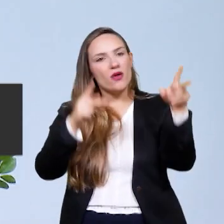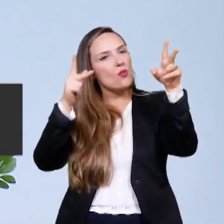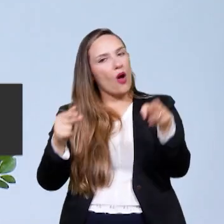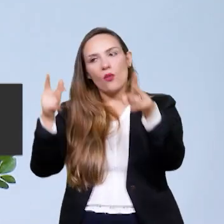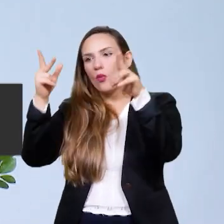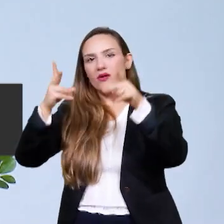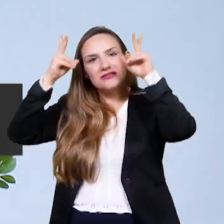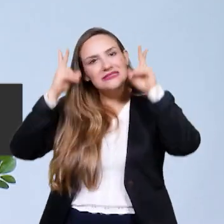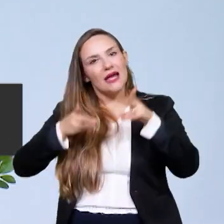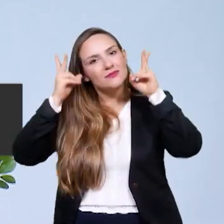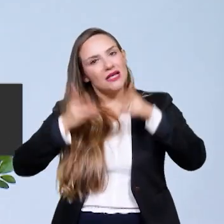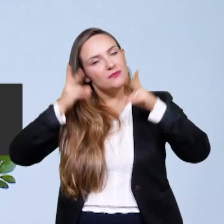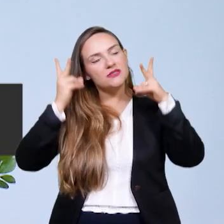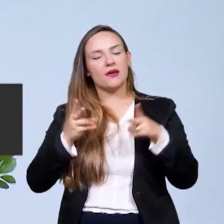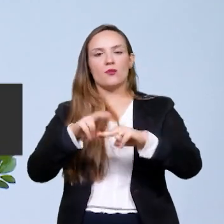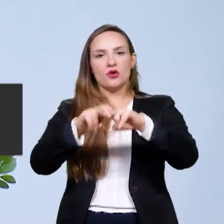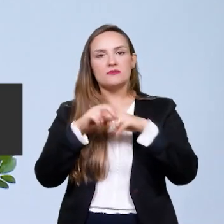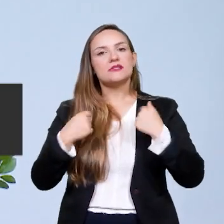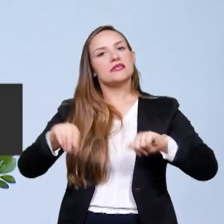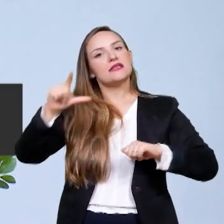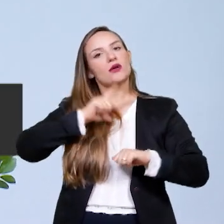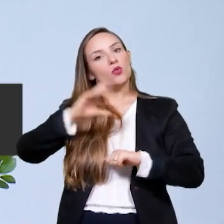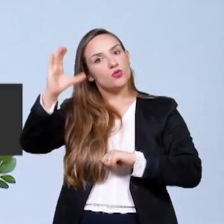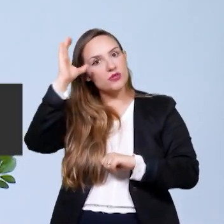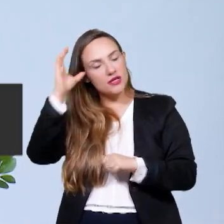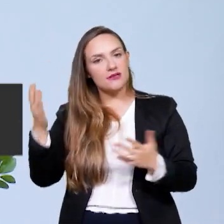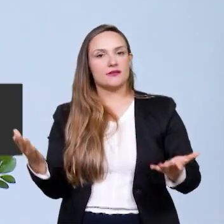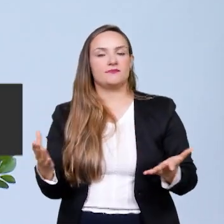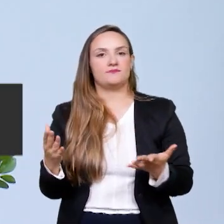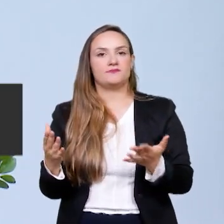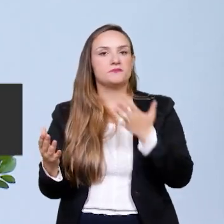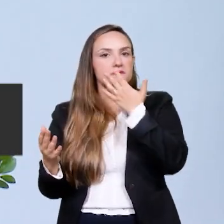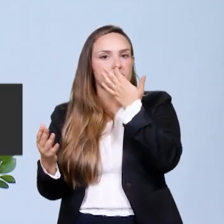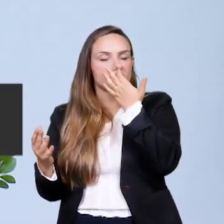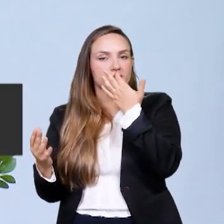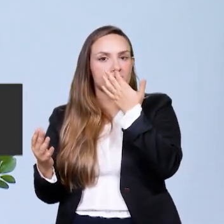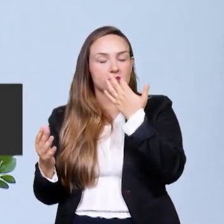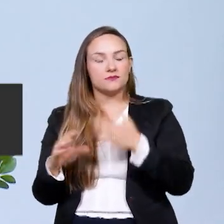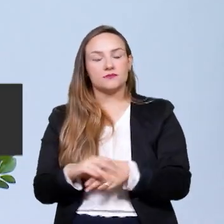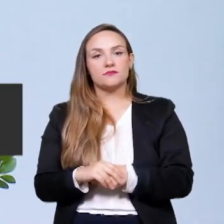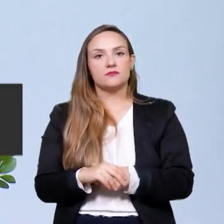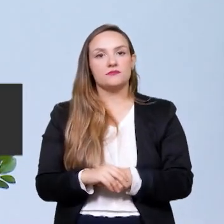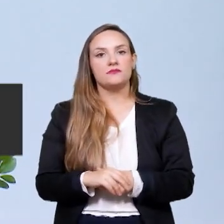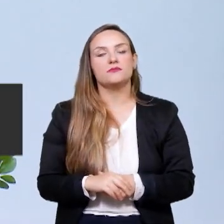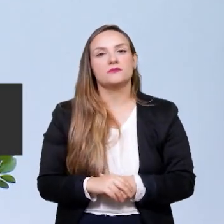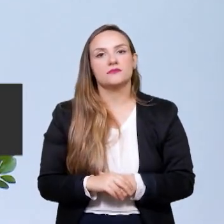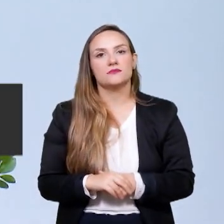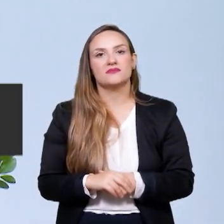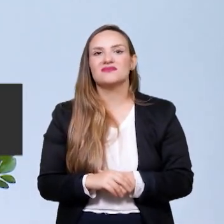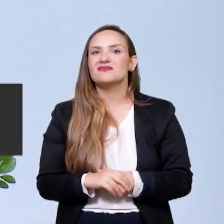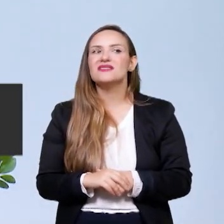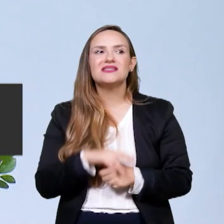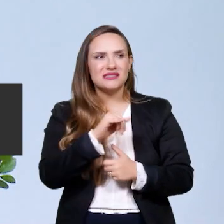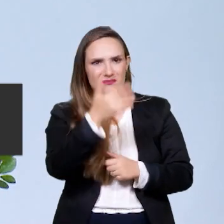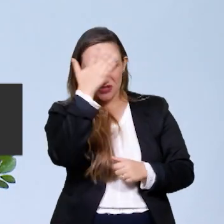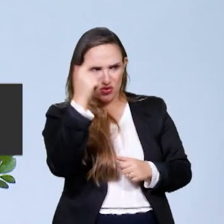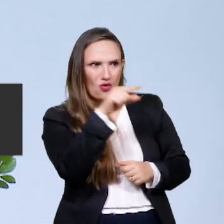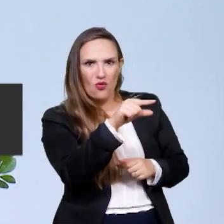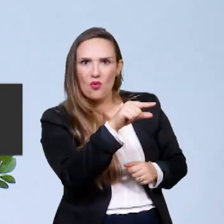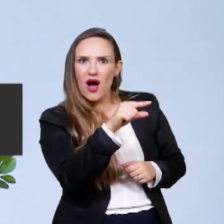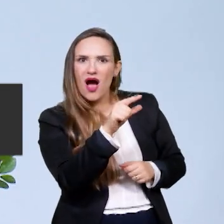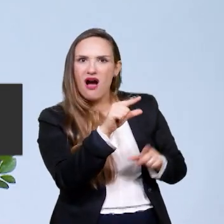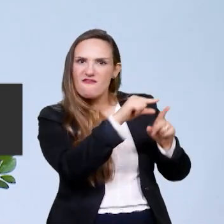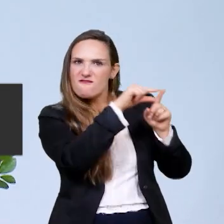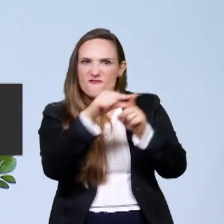mesmo crime. Então nós precisamos ter essa consciência, nós precisamos entender que as pessoas que fazem esse tipo de